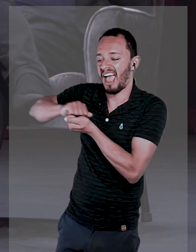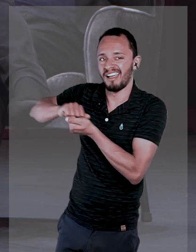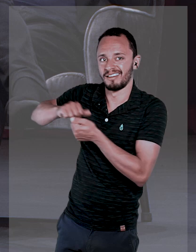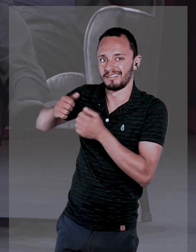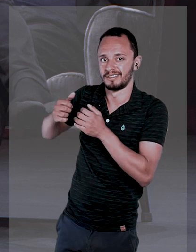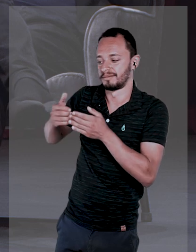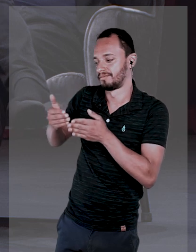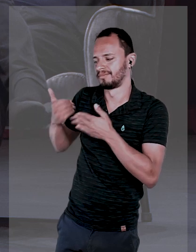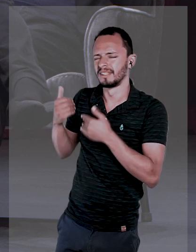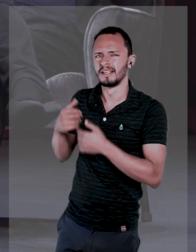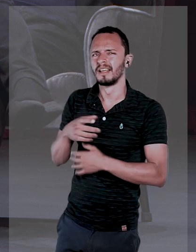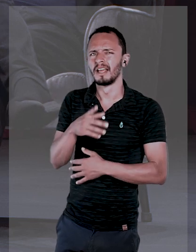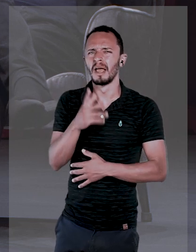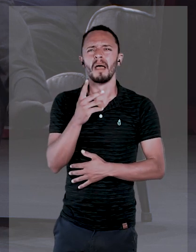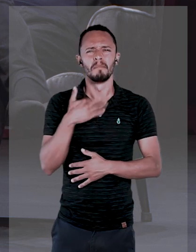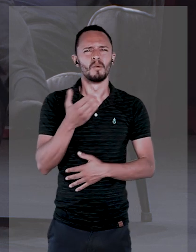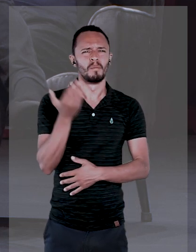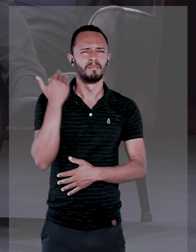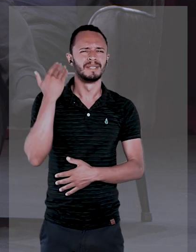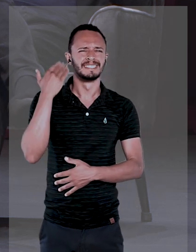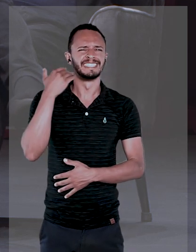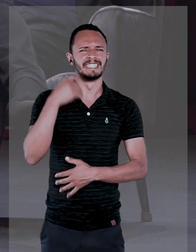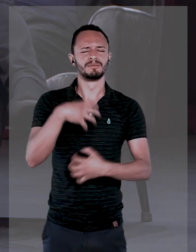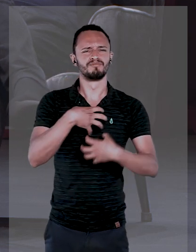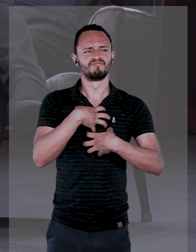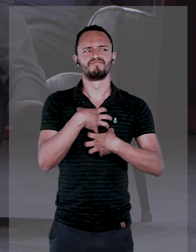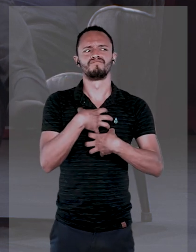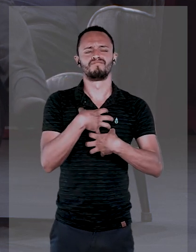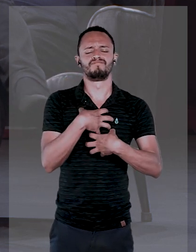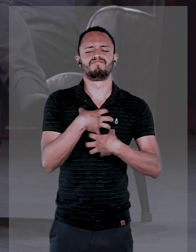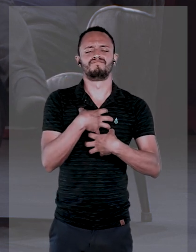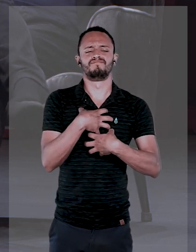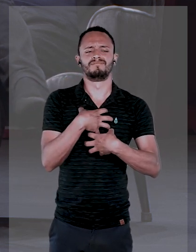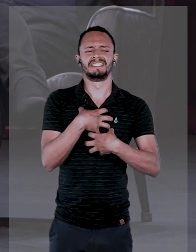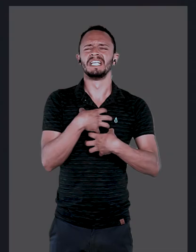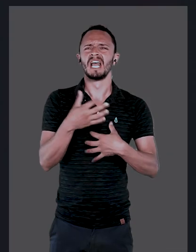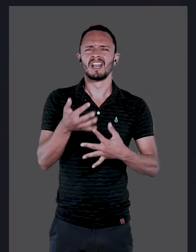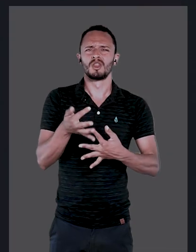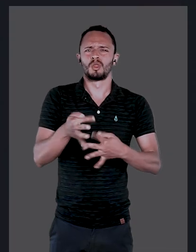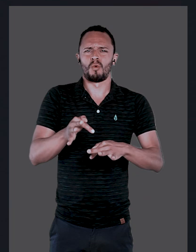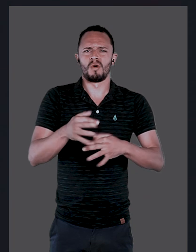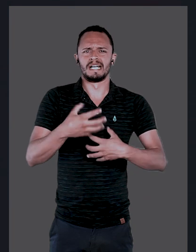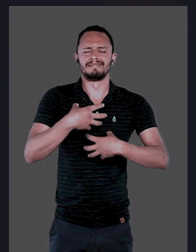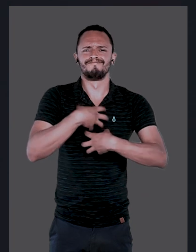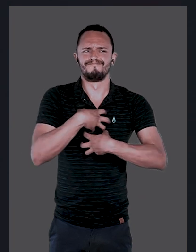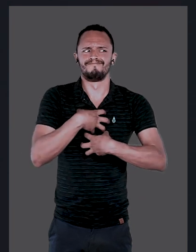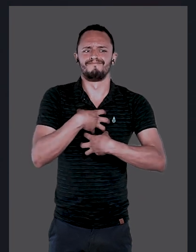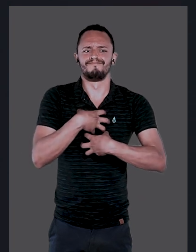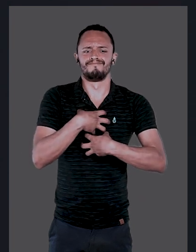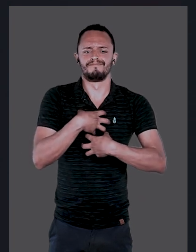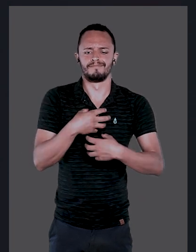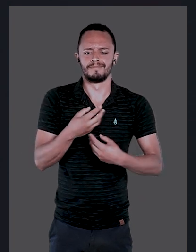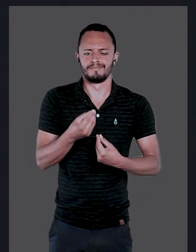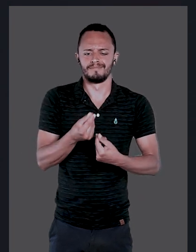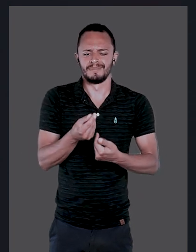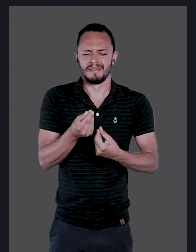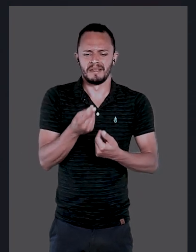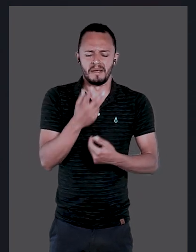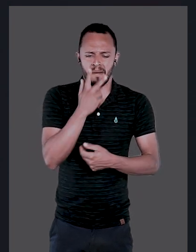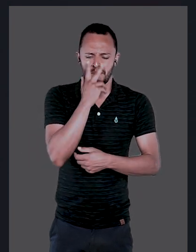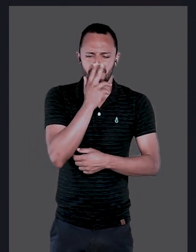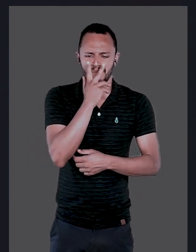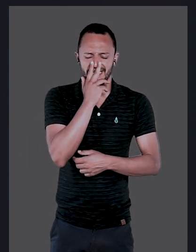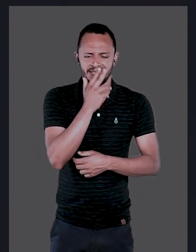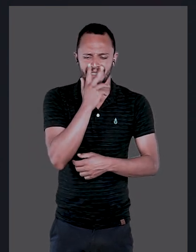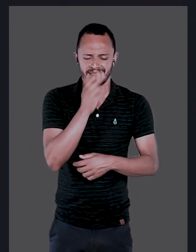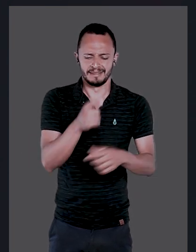acho que se tivesse uma dor tão profunda em relação aos meus antepassados, talvez fizesse sentido, talvez necessitasse de